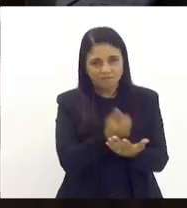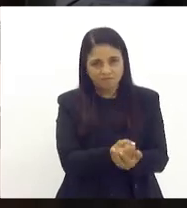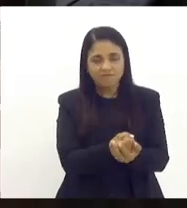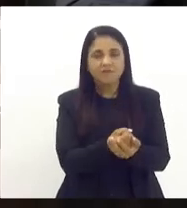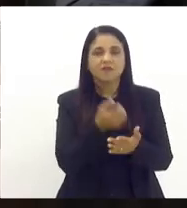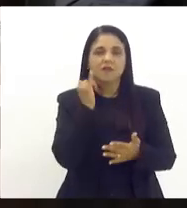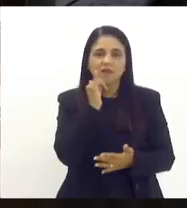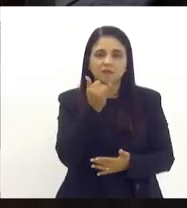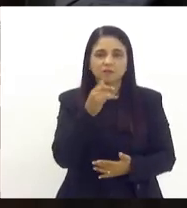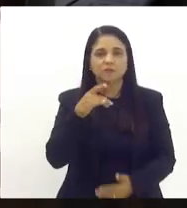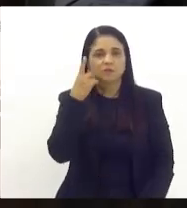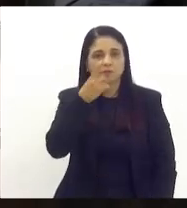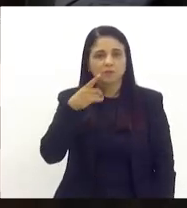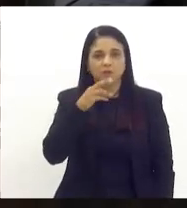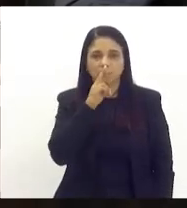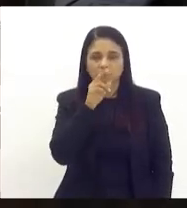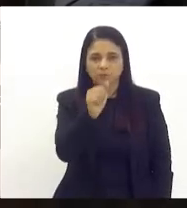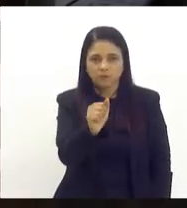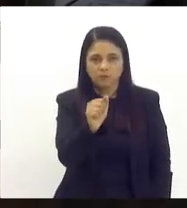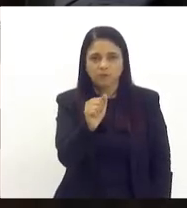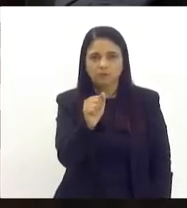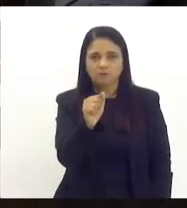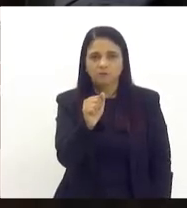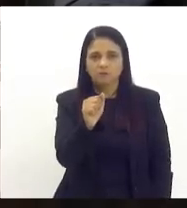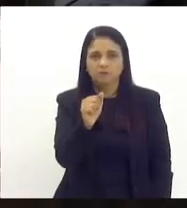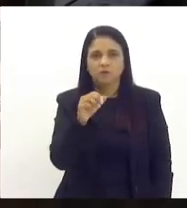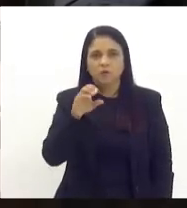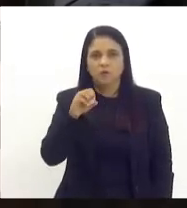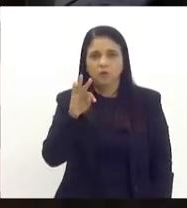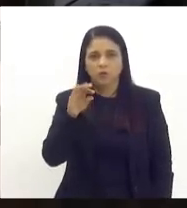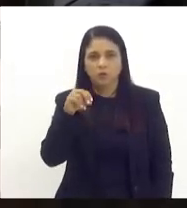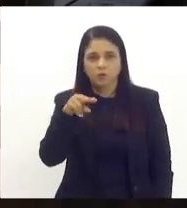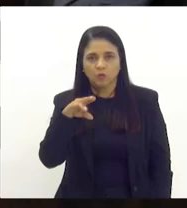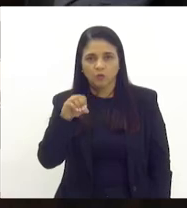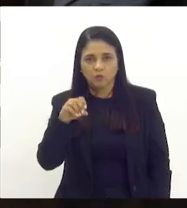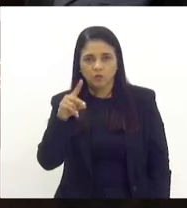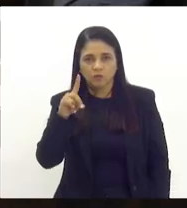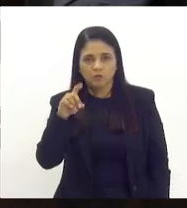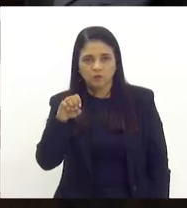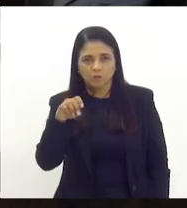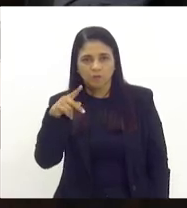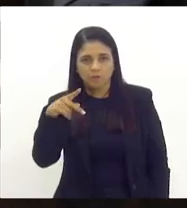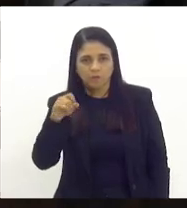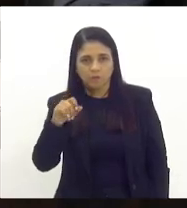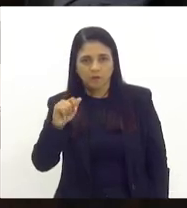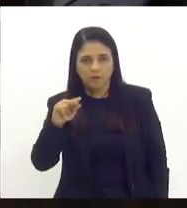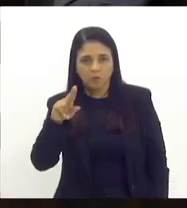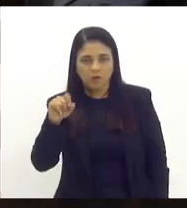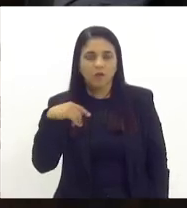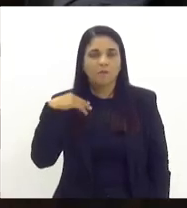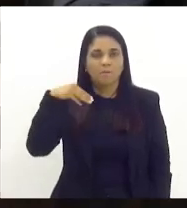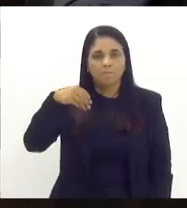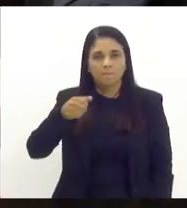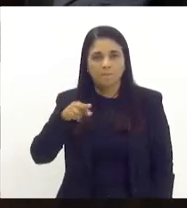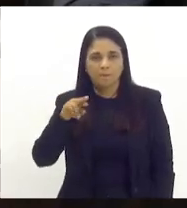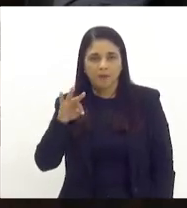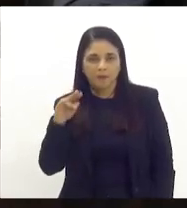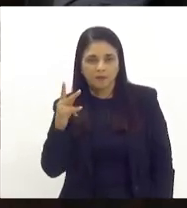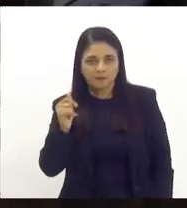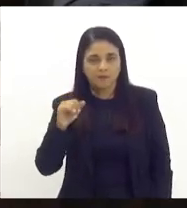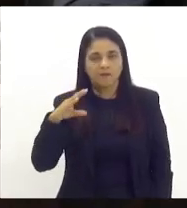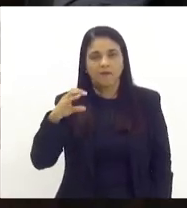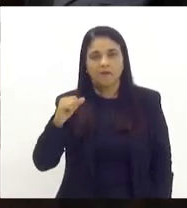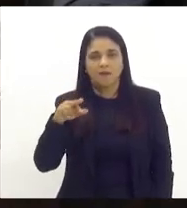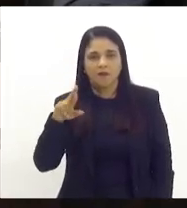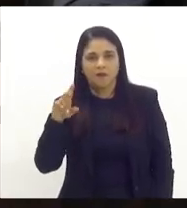relatores Deputado Rodrigo Amorim Antônio de Paula mata Rocha carlindo bernega